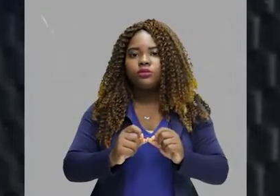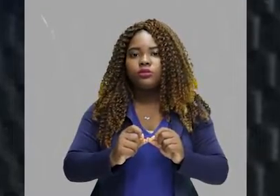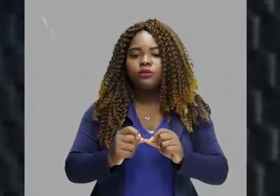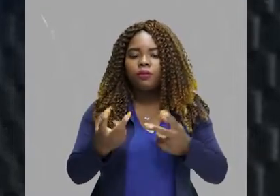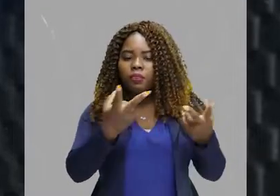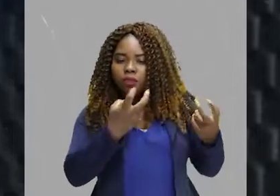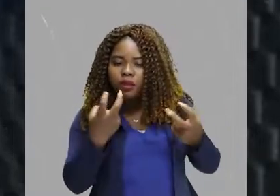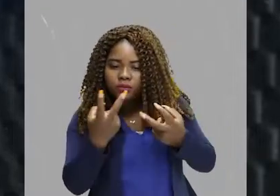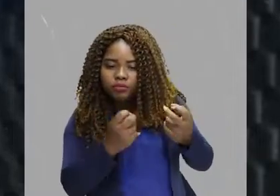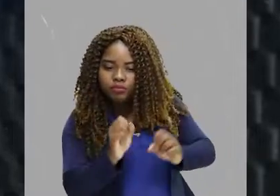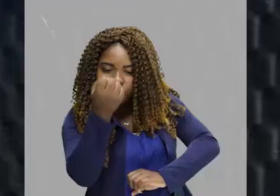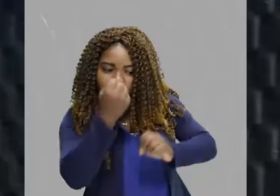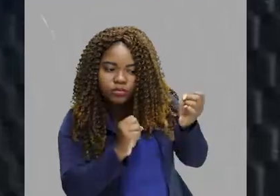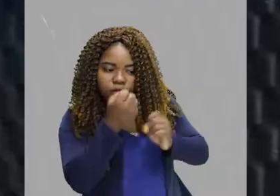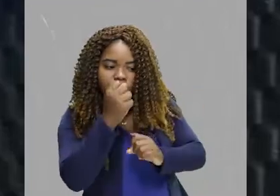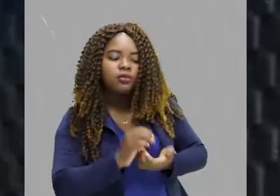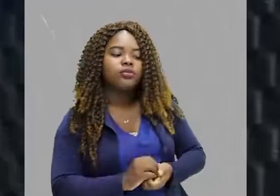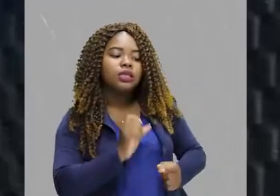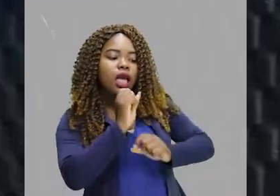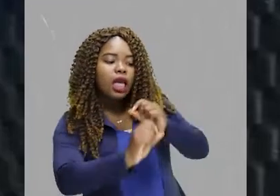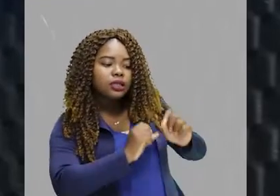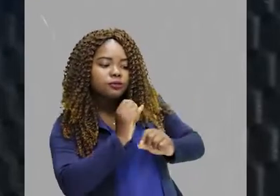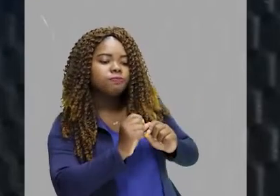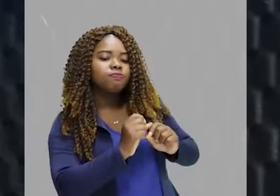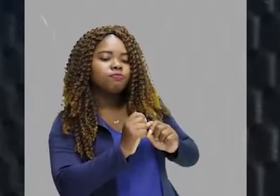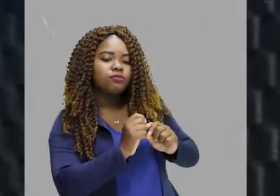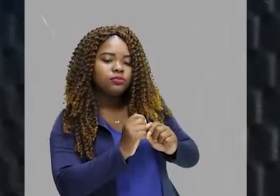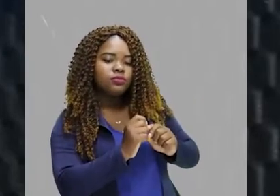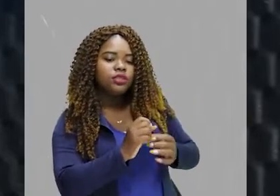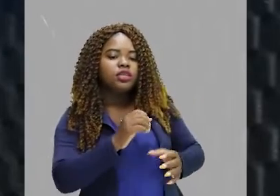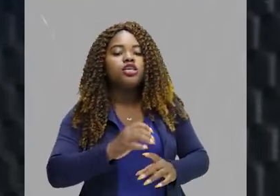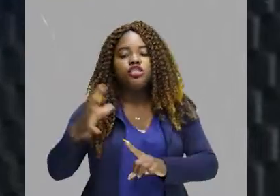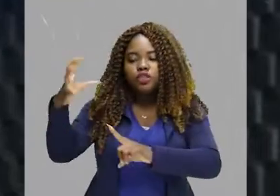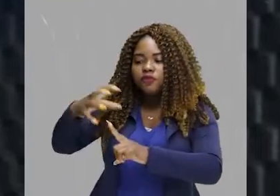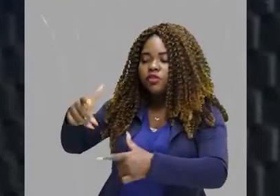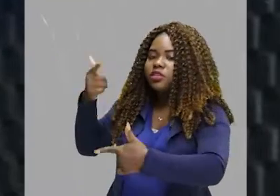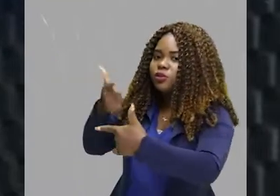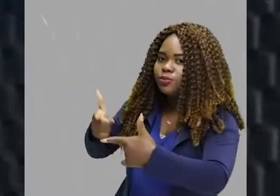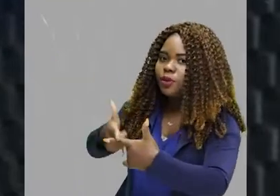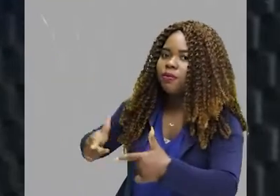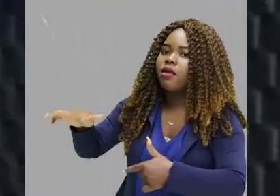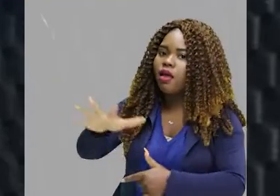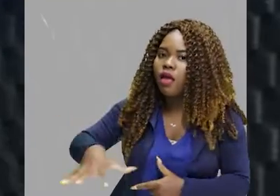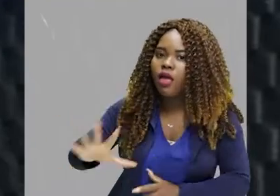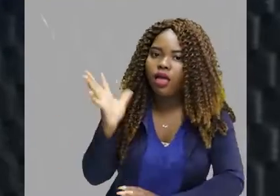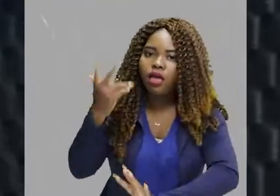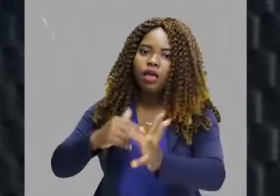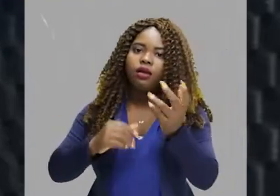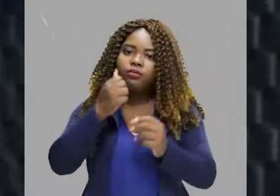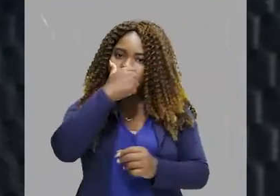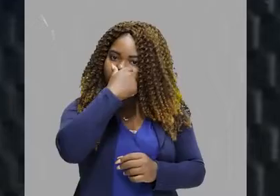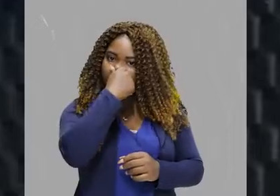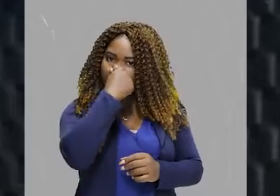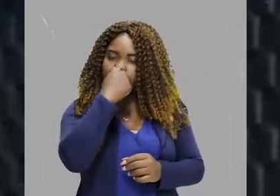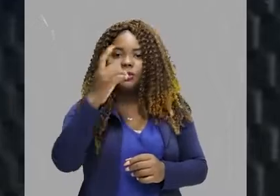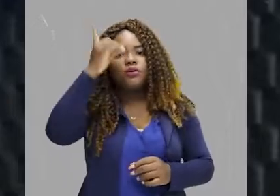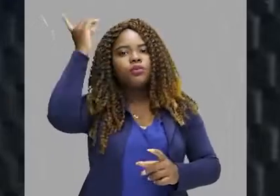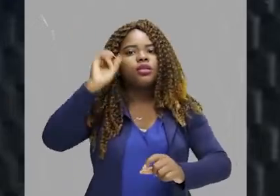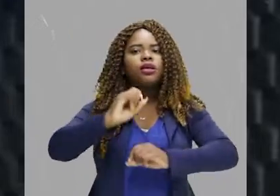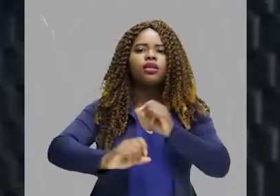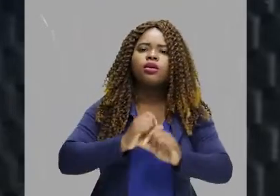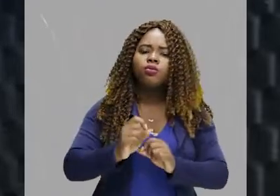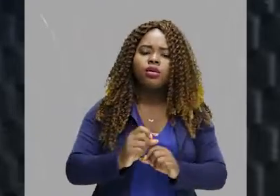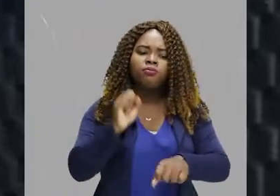né? É ser a vilã dos impactos socioambientais. Então a ideia é fazer o quê? Não dá para parar